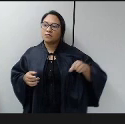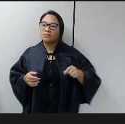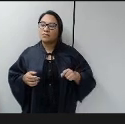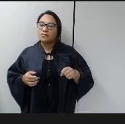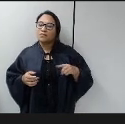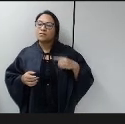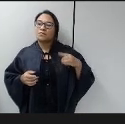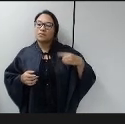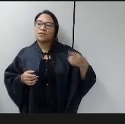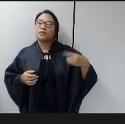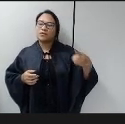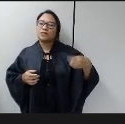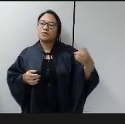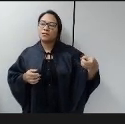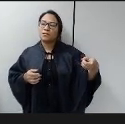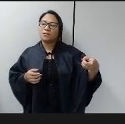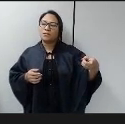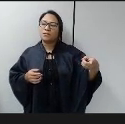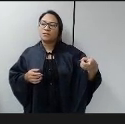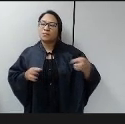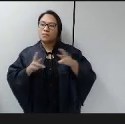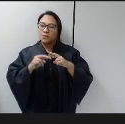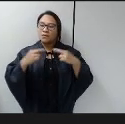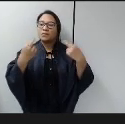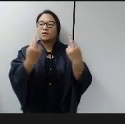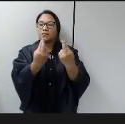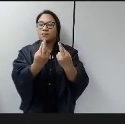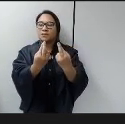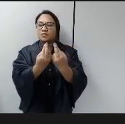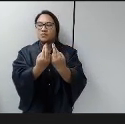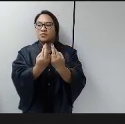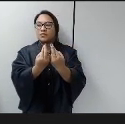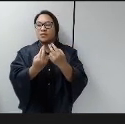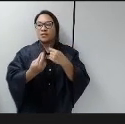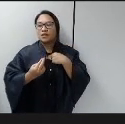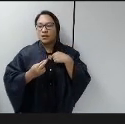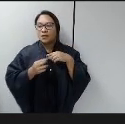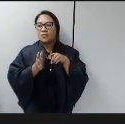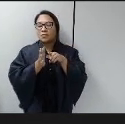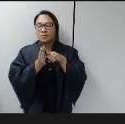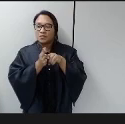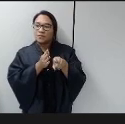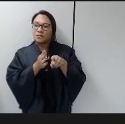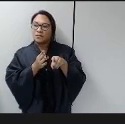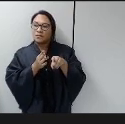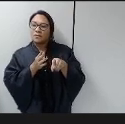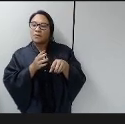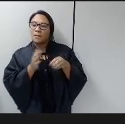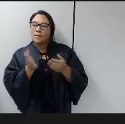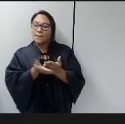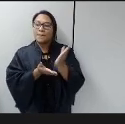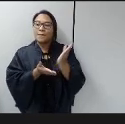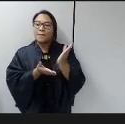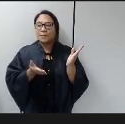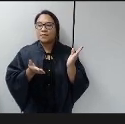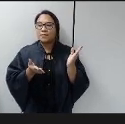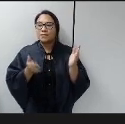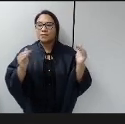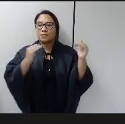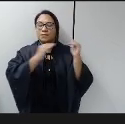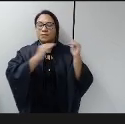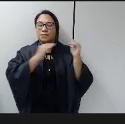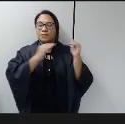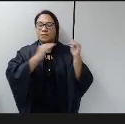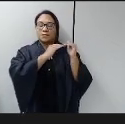sessão. E eu proclamo a aprovação do bloco por unanimidade e já agradecendo